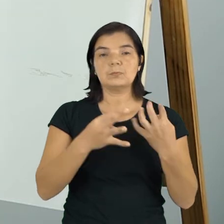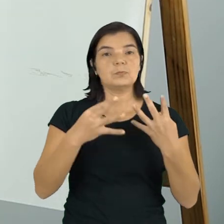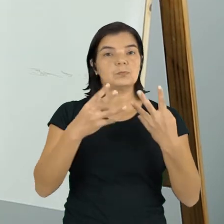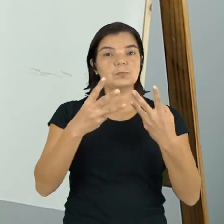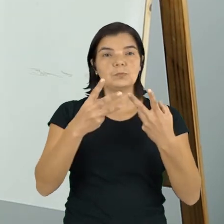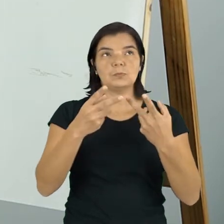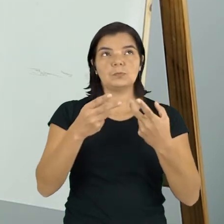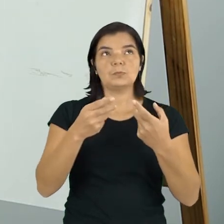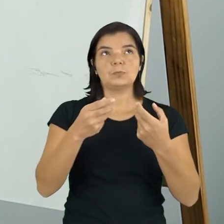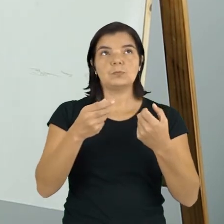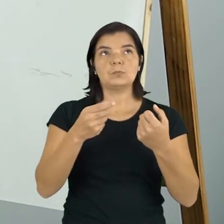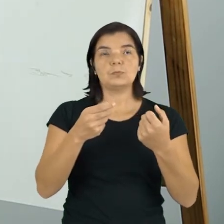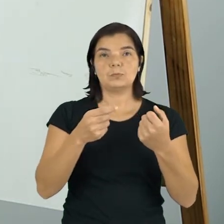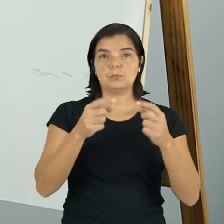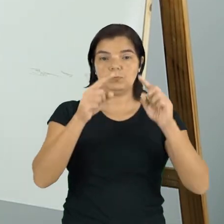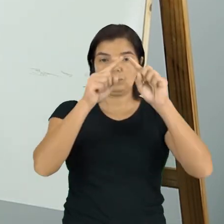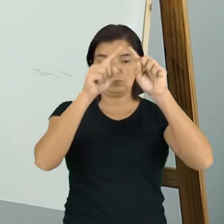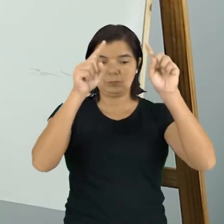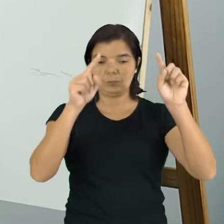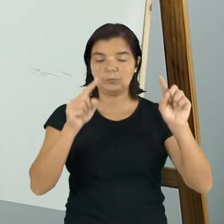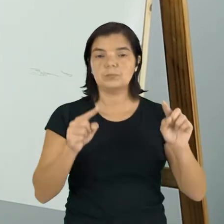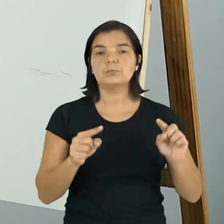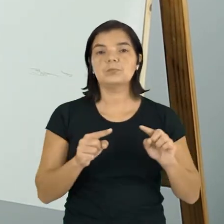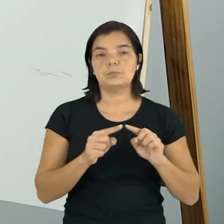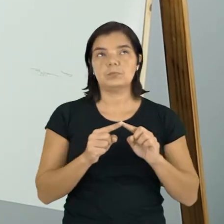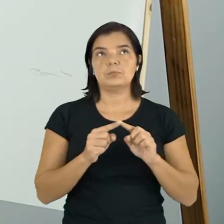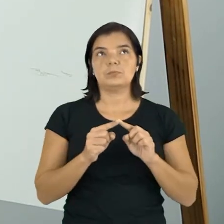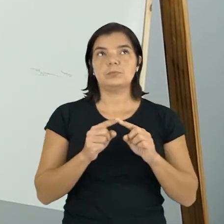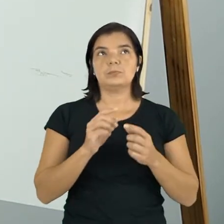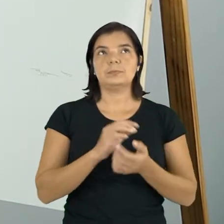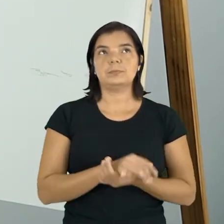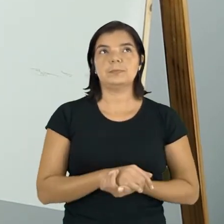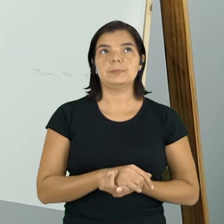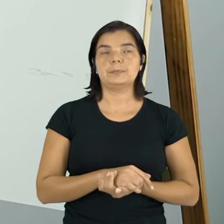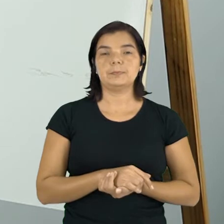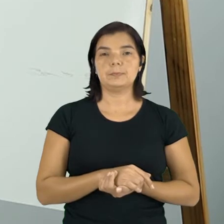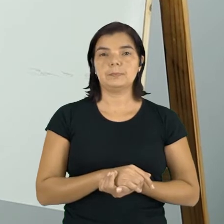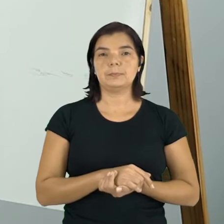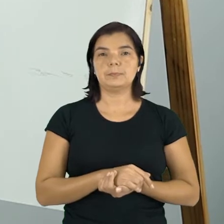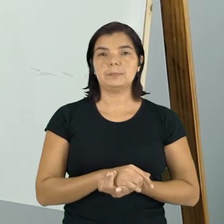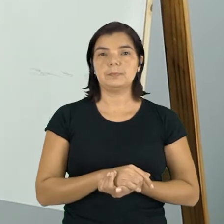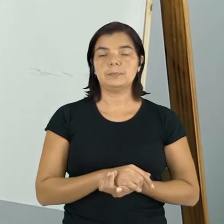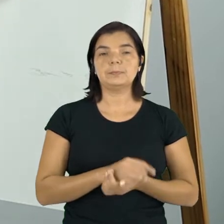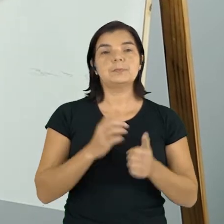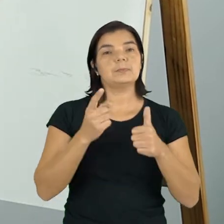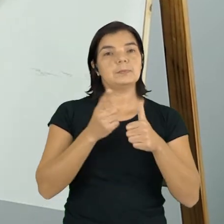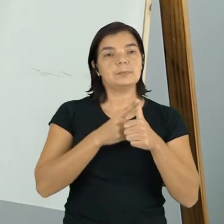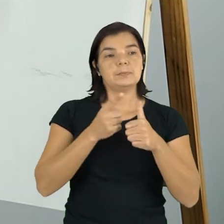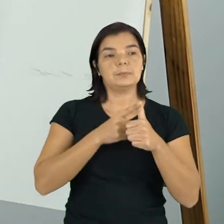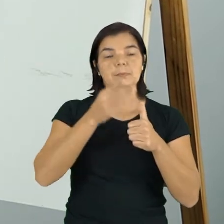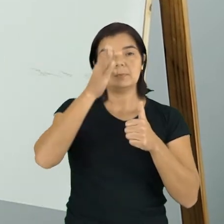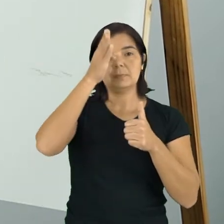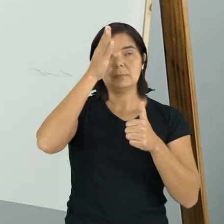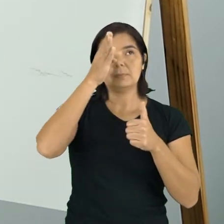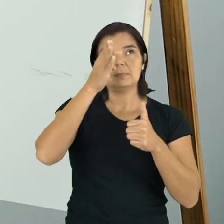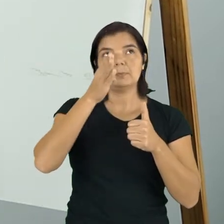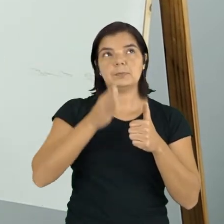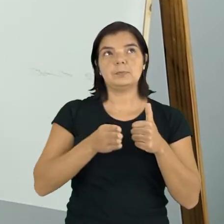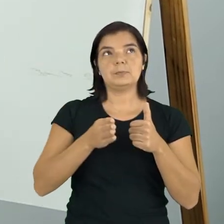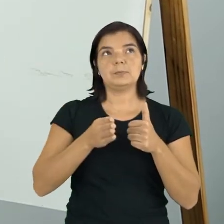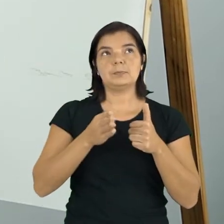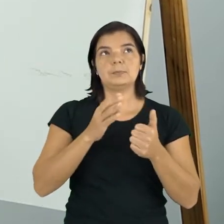toda essa parte aqui, ela está relacionada à